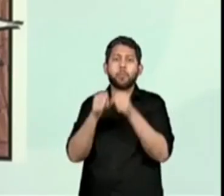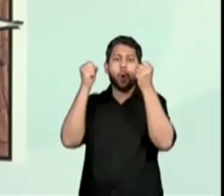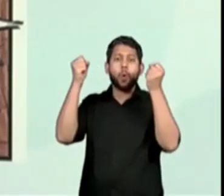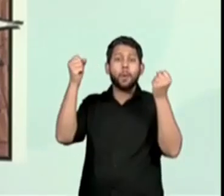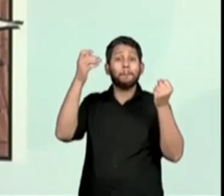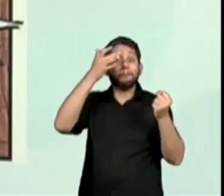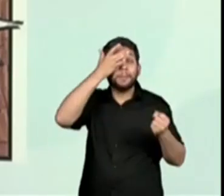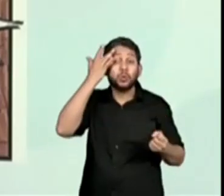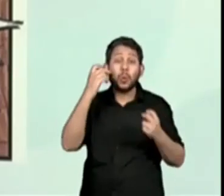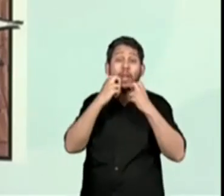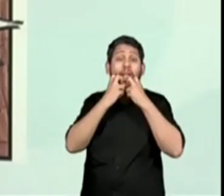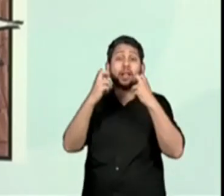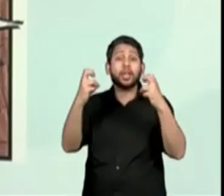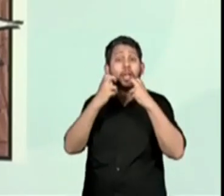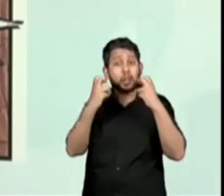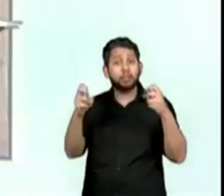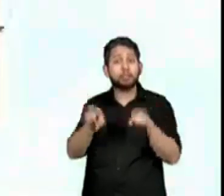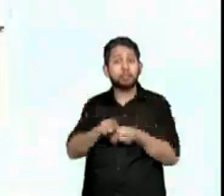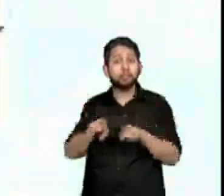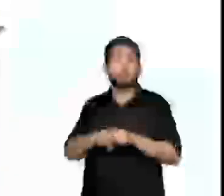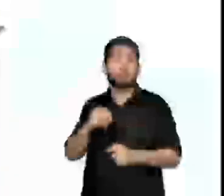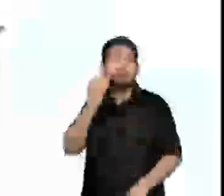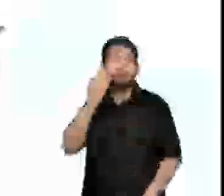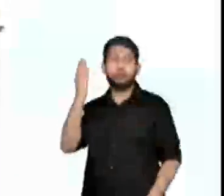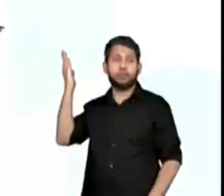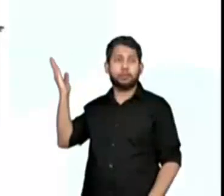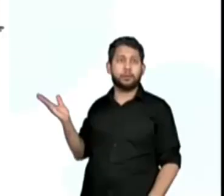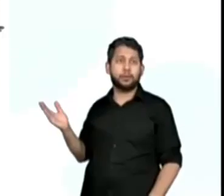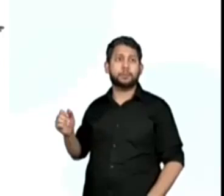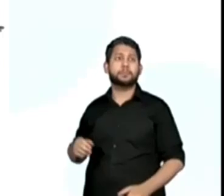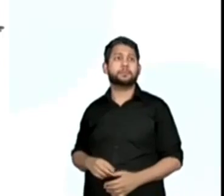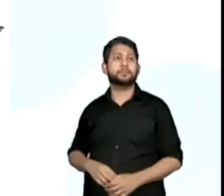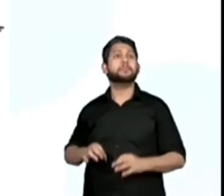pessoas que estão no trem. Legal, olha só.